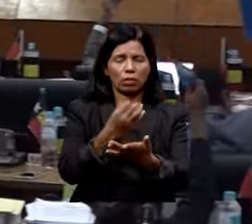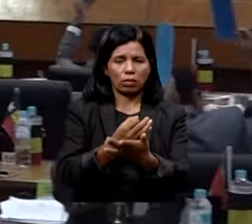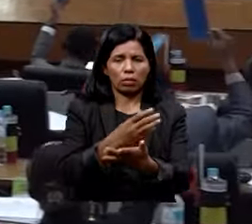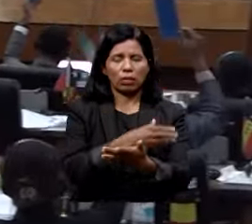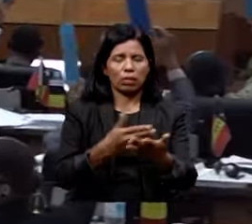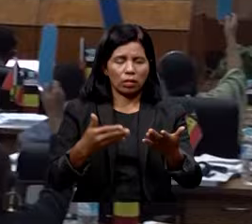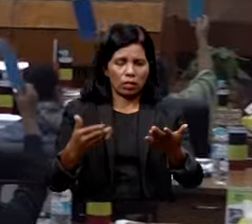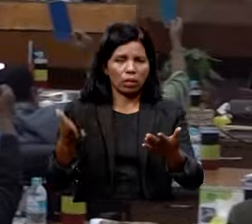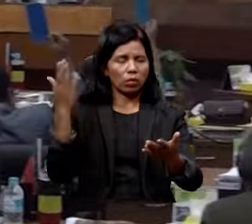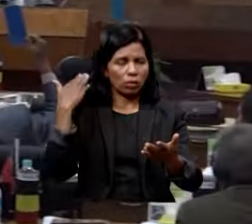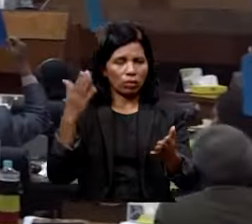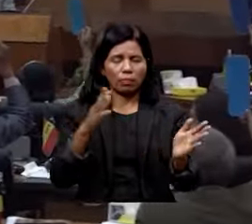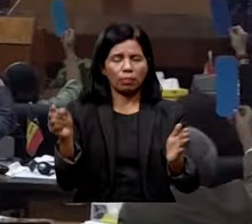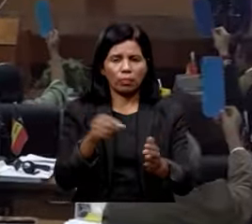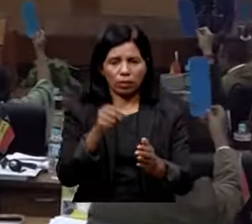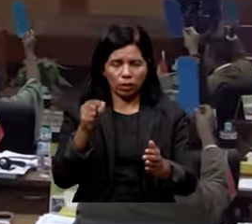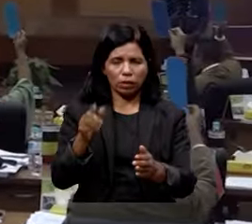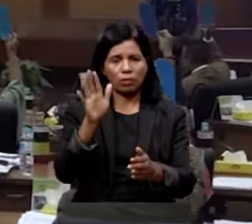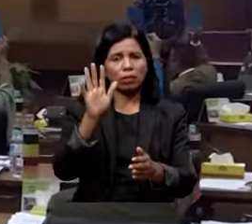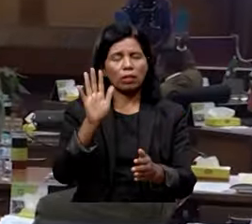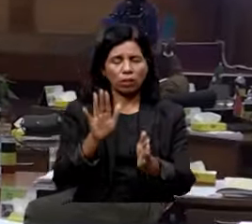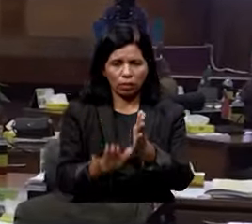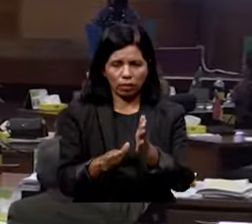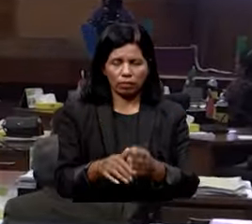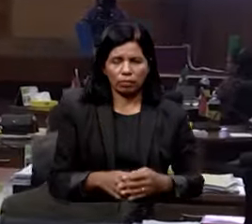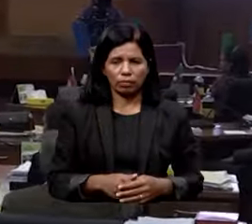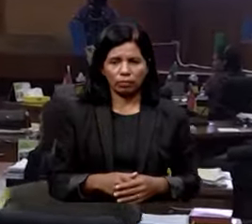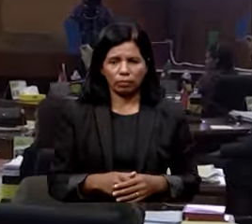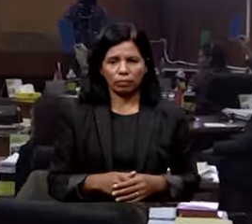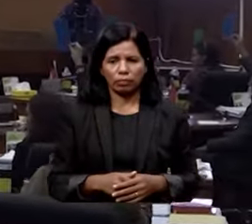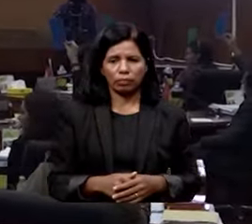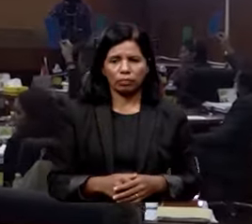produtivo, sira, procento, que clio. José Mendes, Jacinto Fuca, Ziemen.